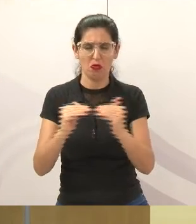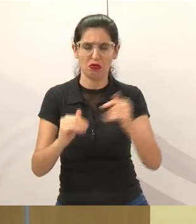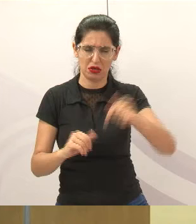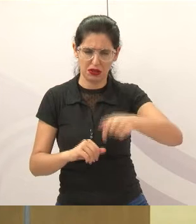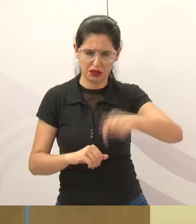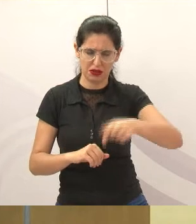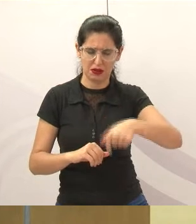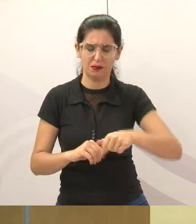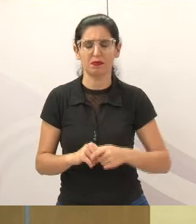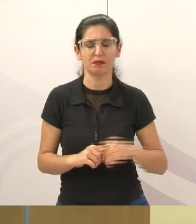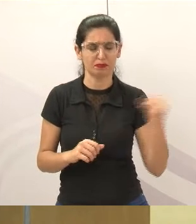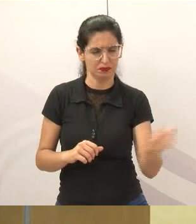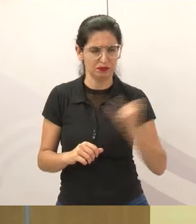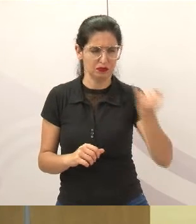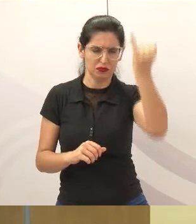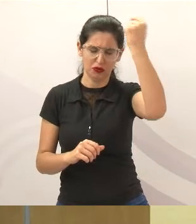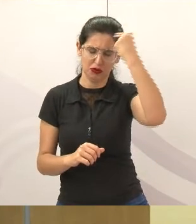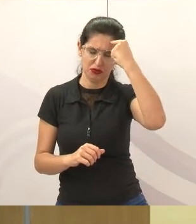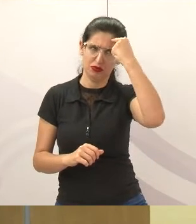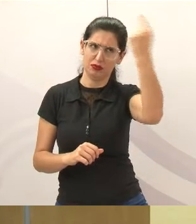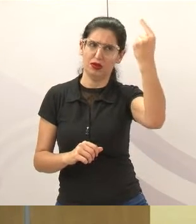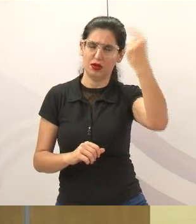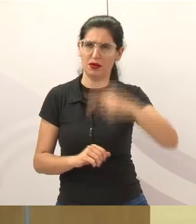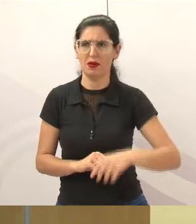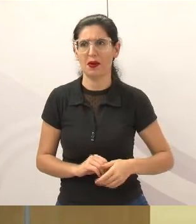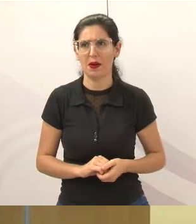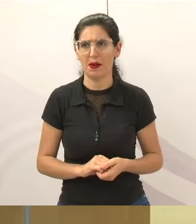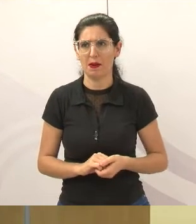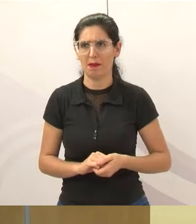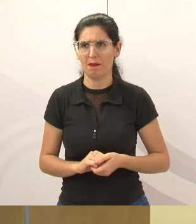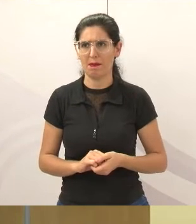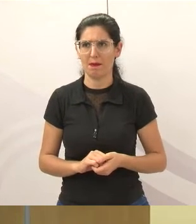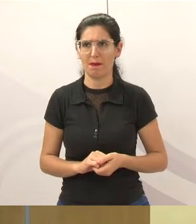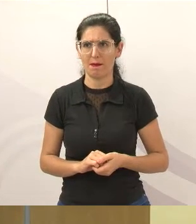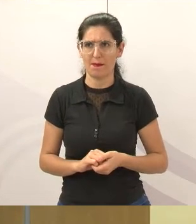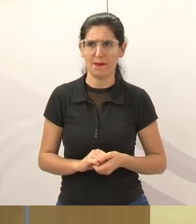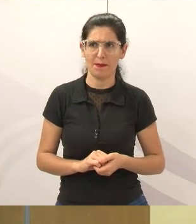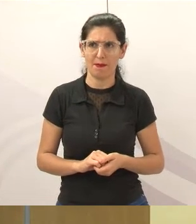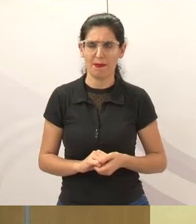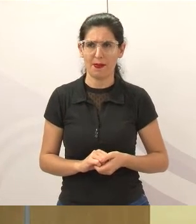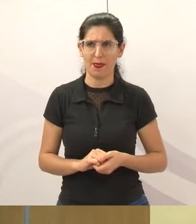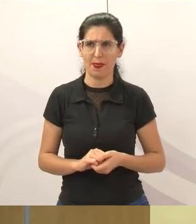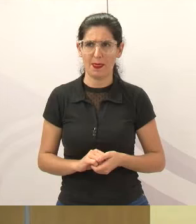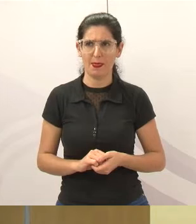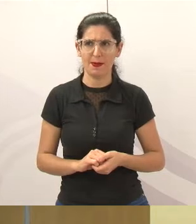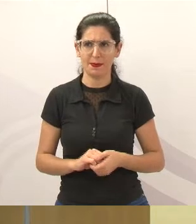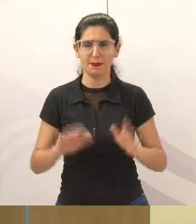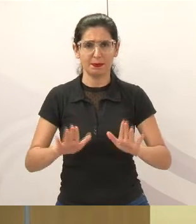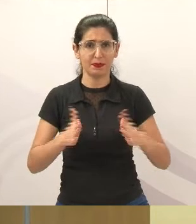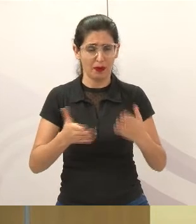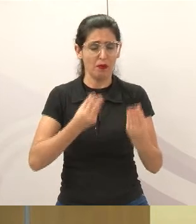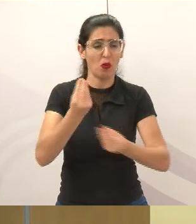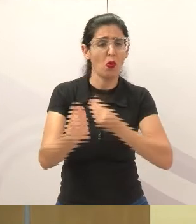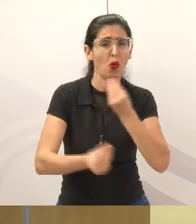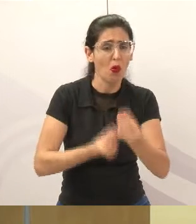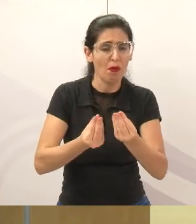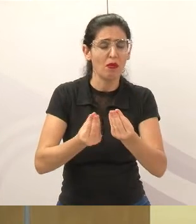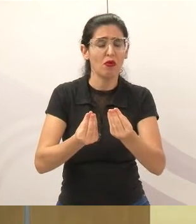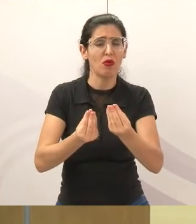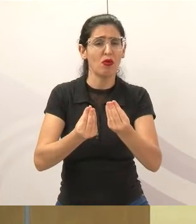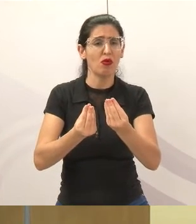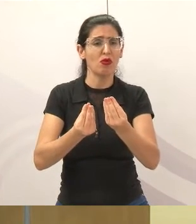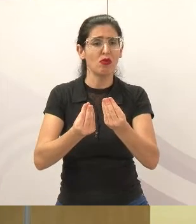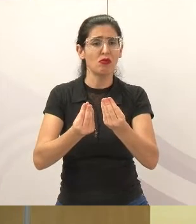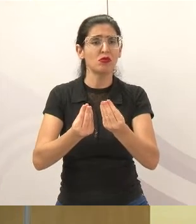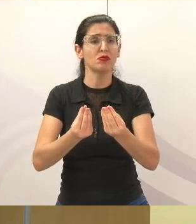a aplicação dessa ideia, caso nós tivéssemos, de fato, uma condição plena de aplicá-la. E nós temos que tomar